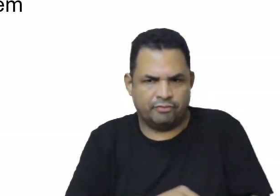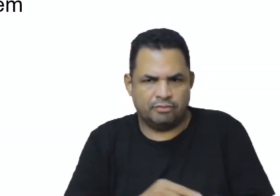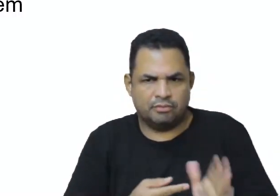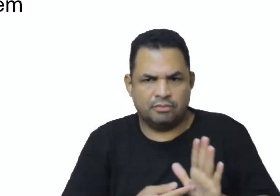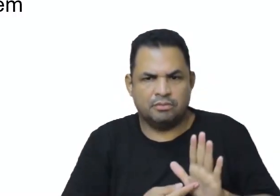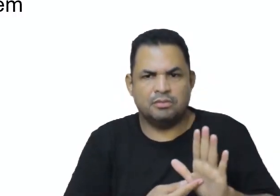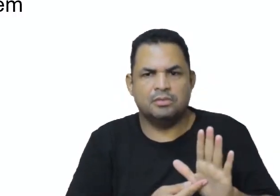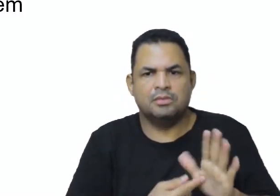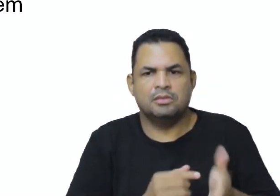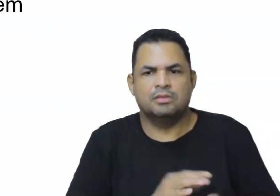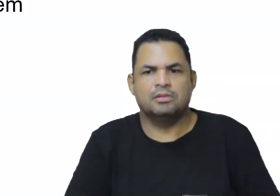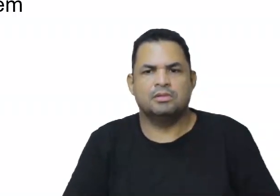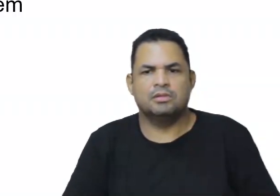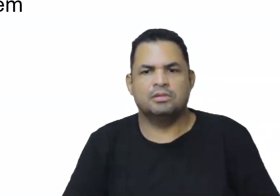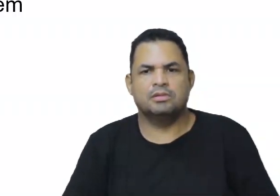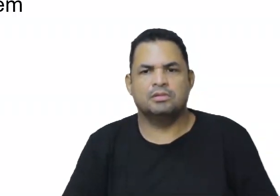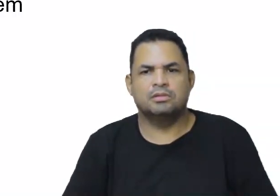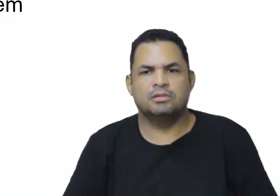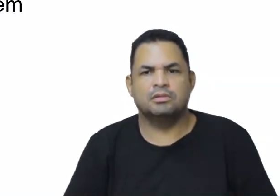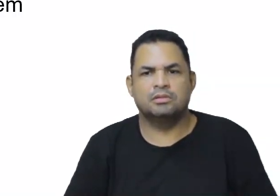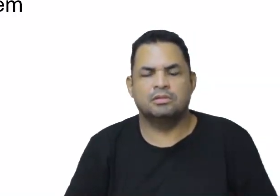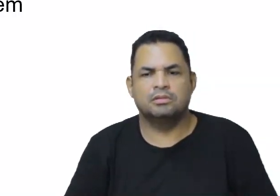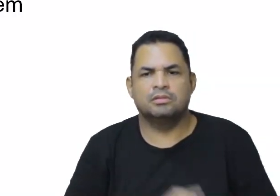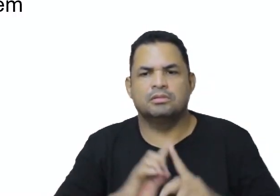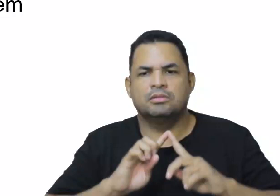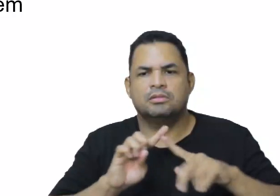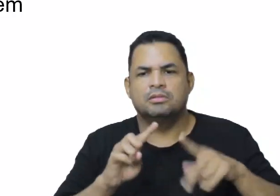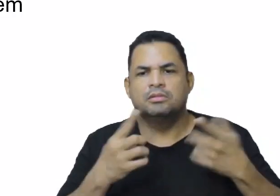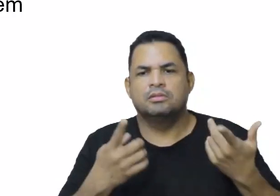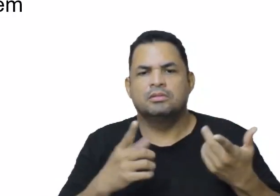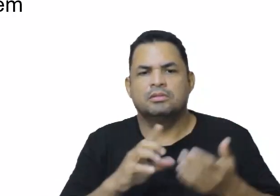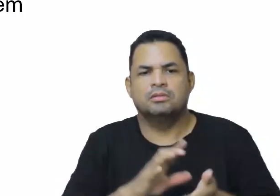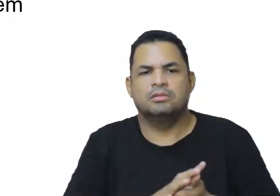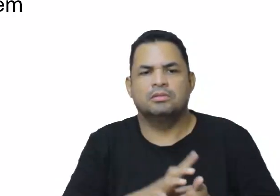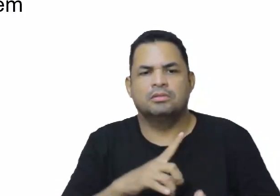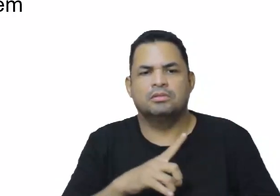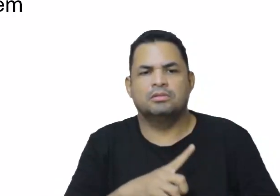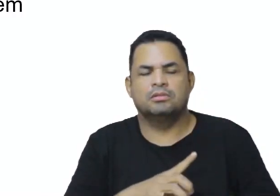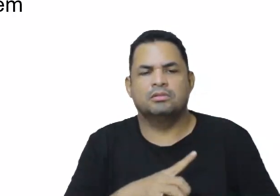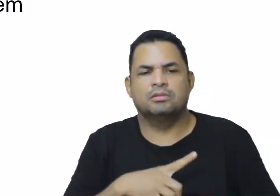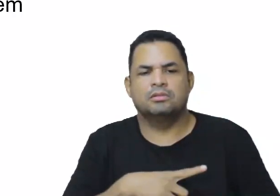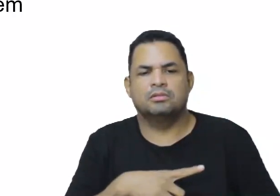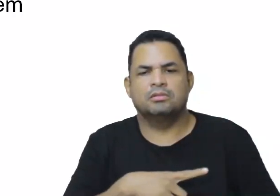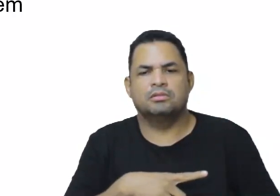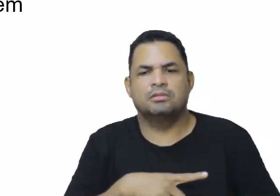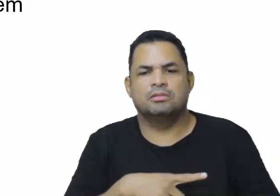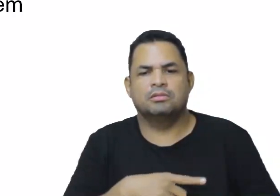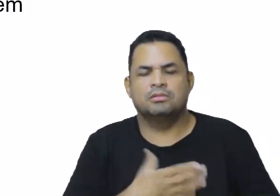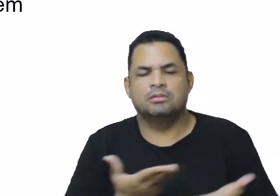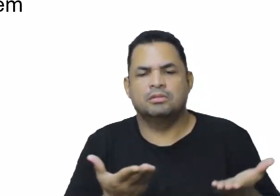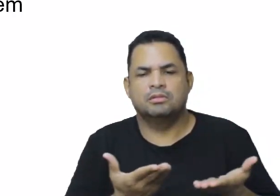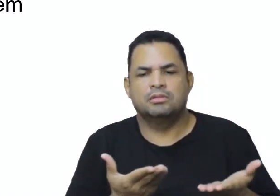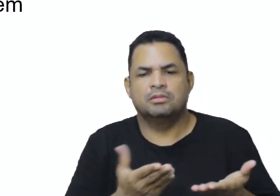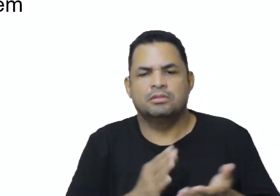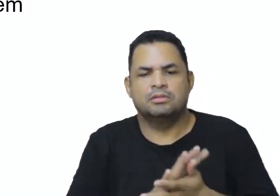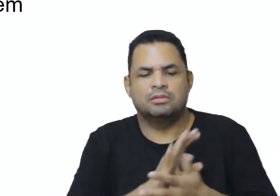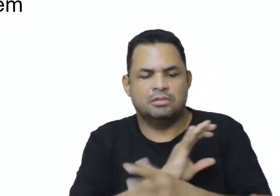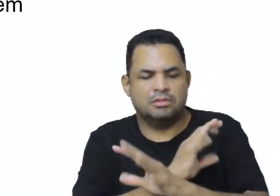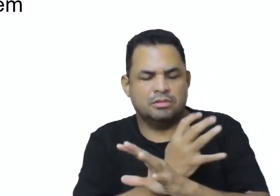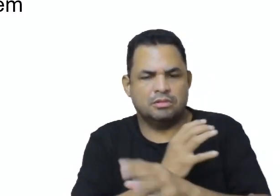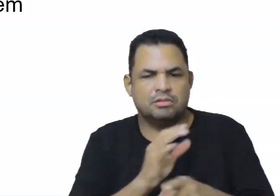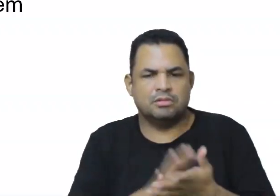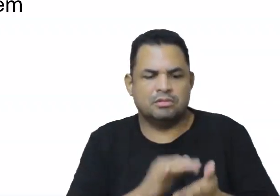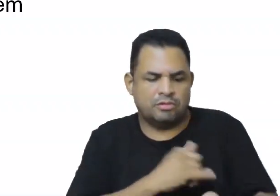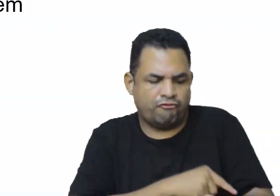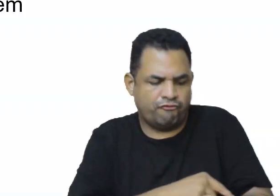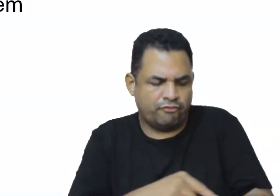o esqueleto ainda prematuro, né? Mas já está ainda cartilaginoso, mas já está ali presente e os vasos sanguíneos, ó,